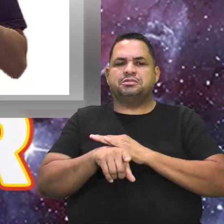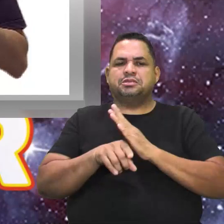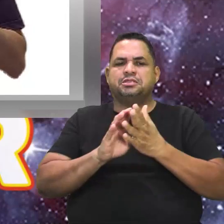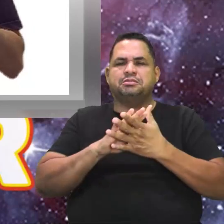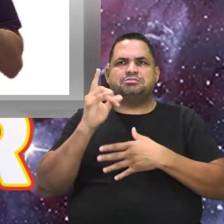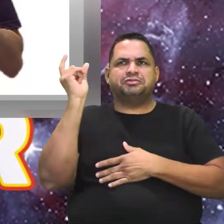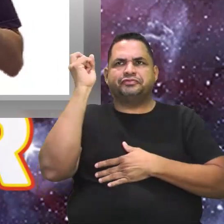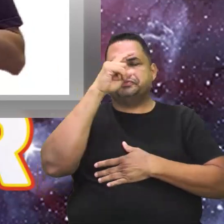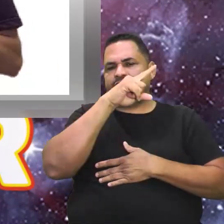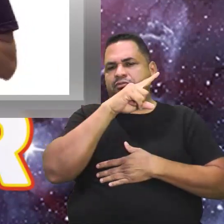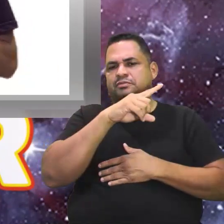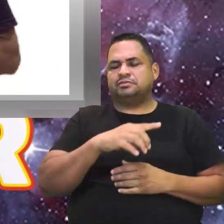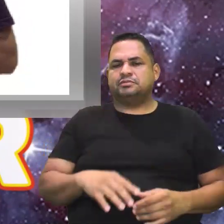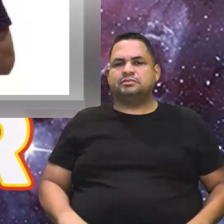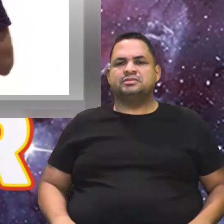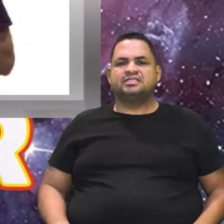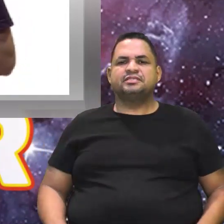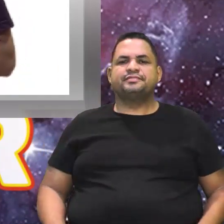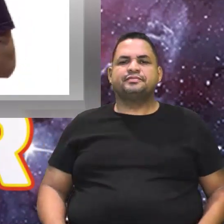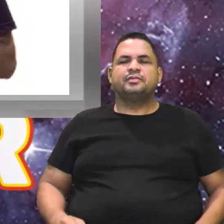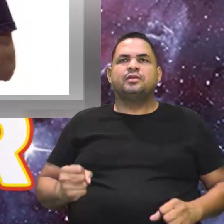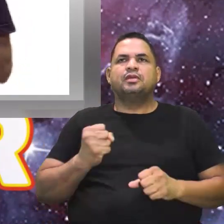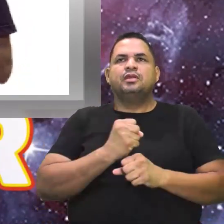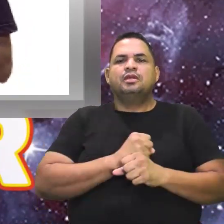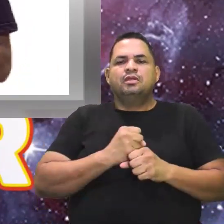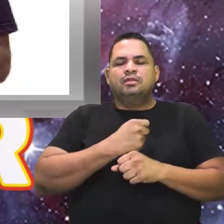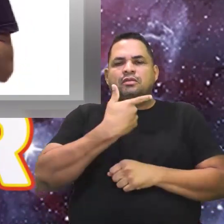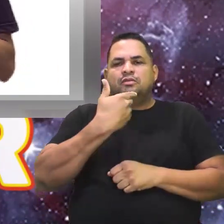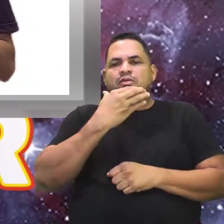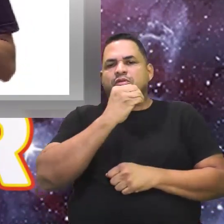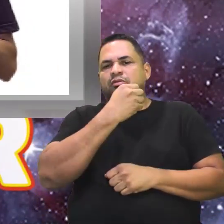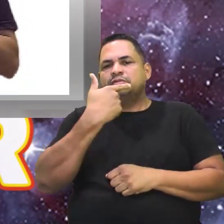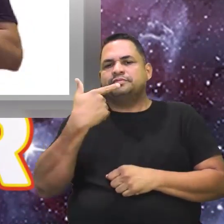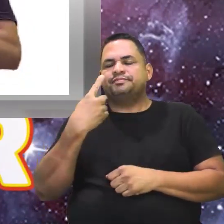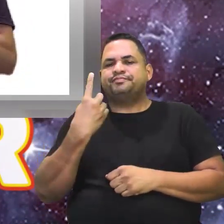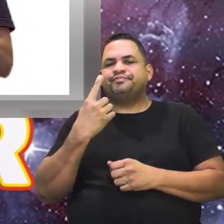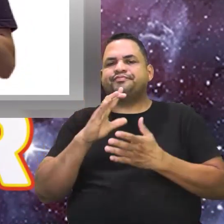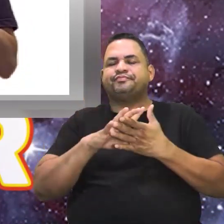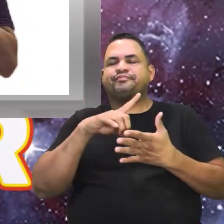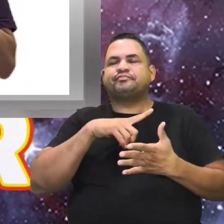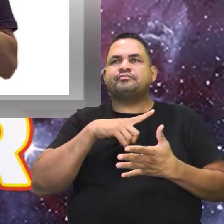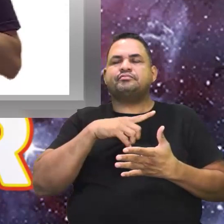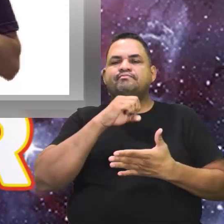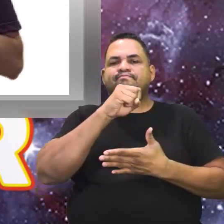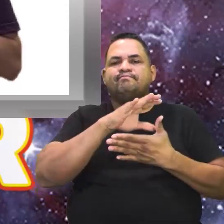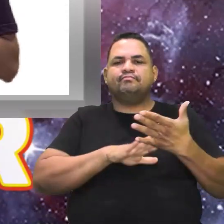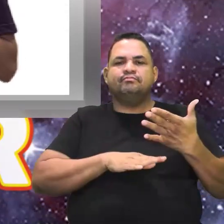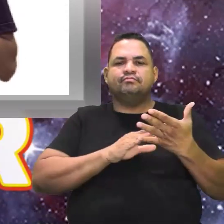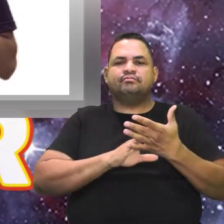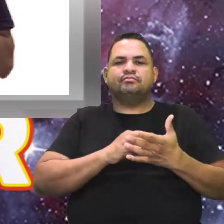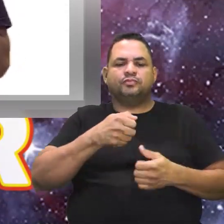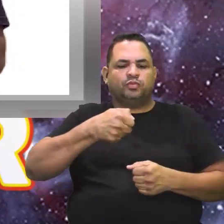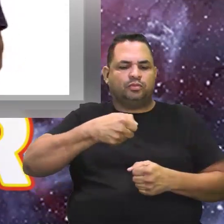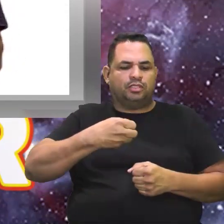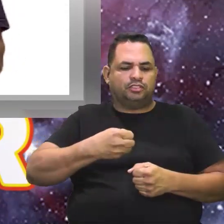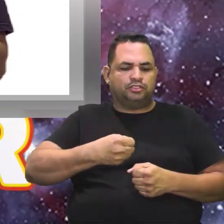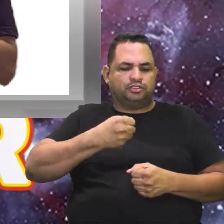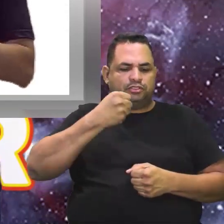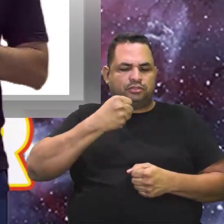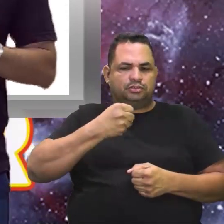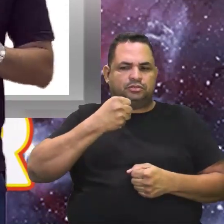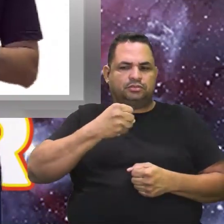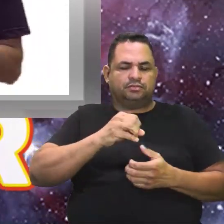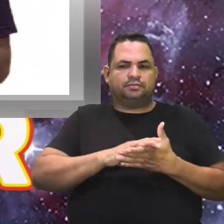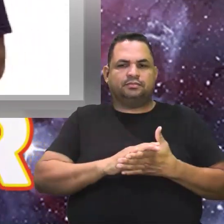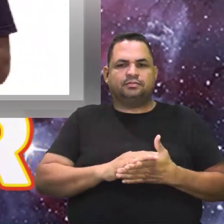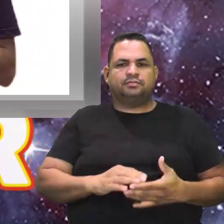Até acontece, né? Sim, 2021. Os níveis, né, em 2021 teve uma questão de uma xícara, né? Porque nós